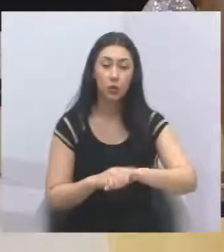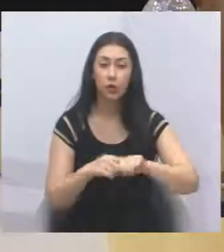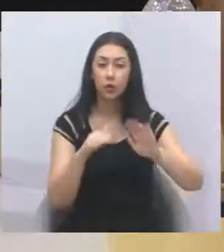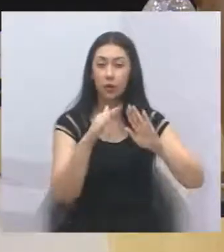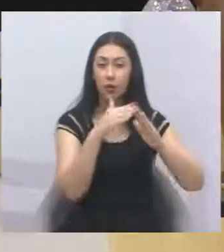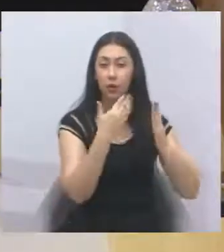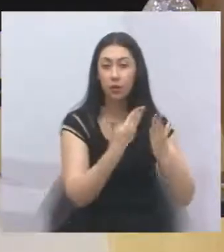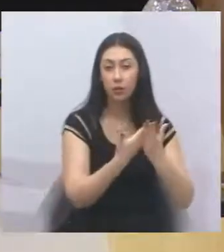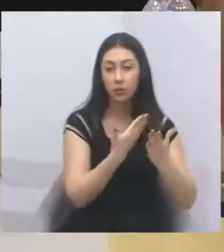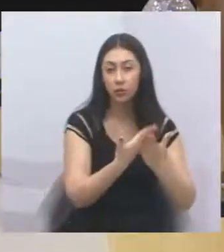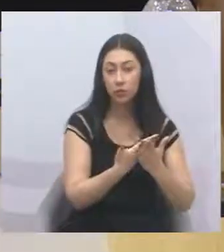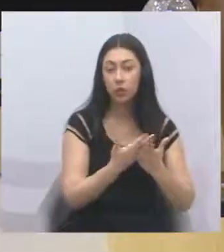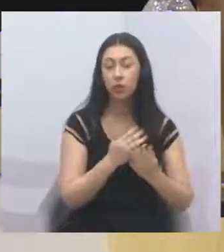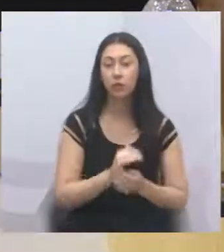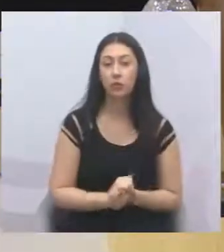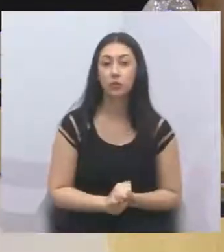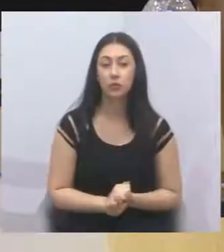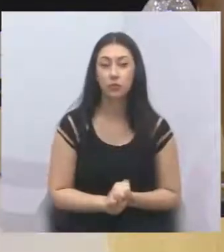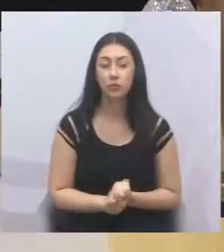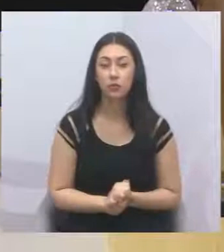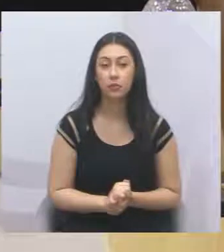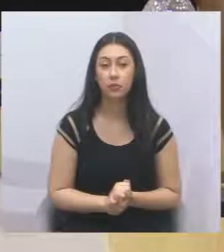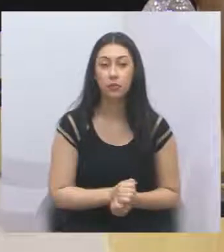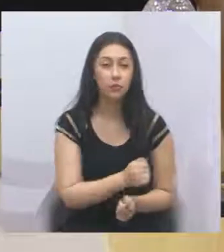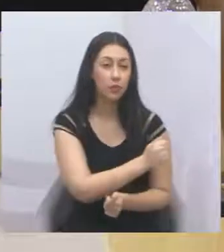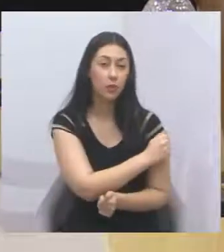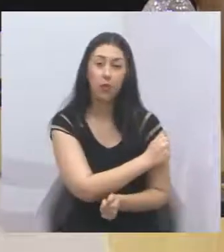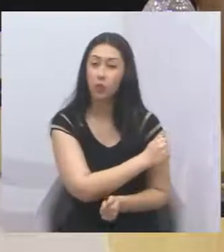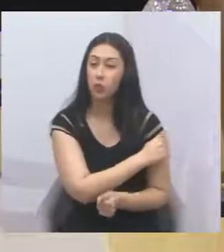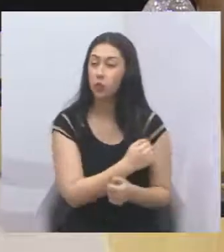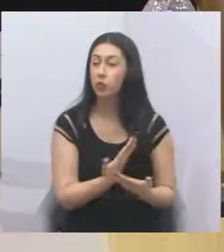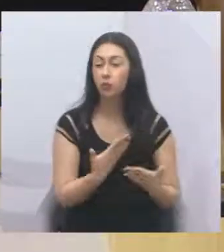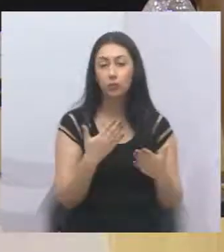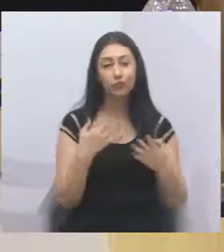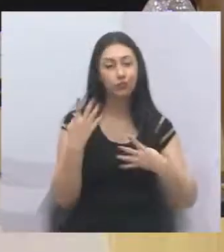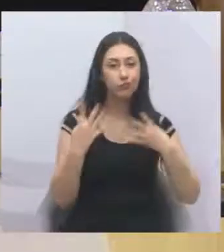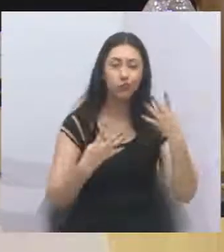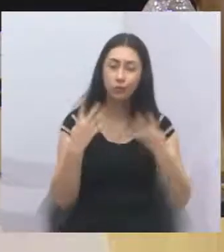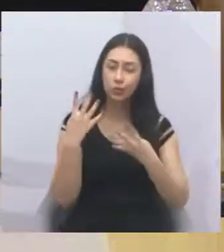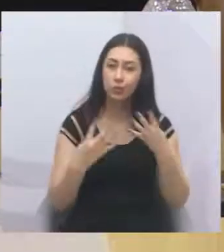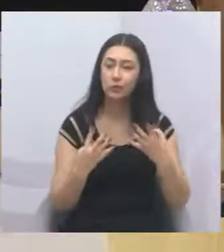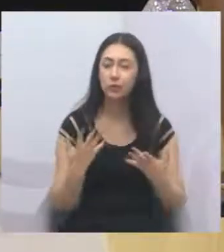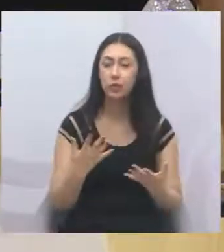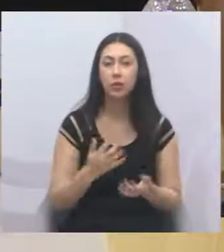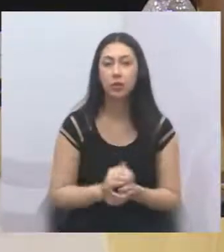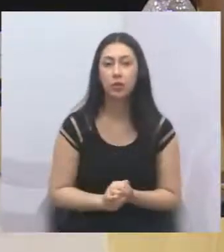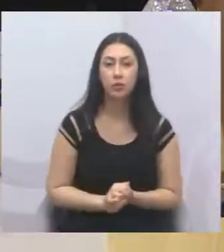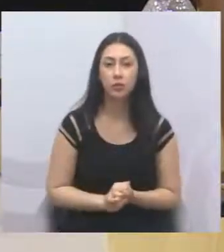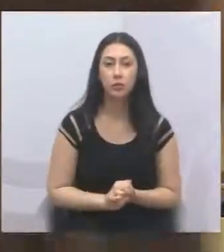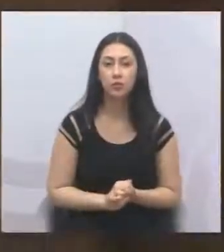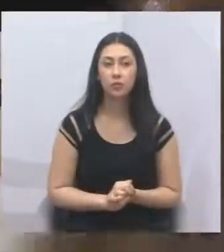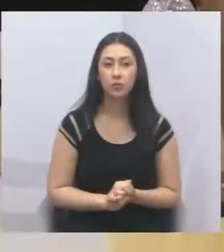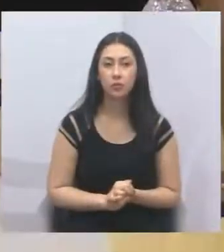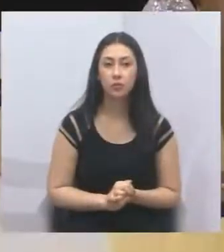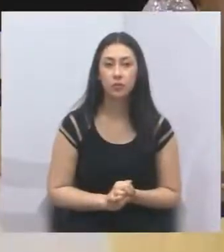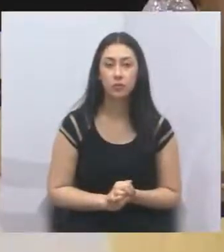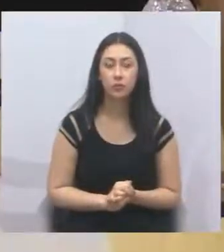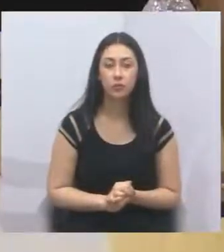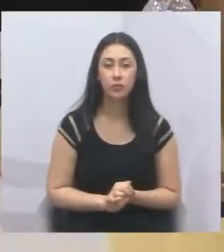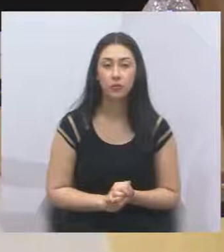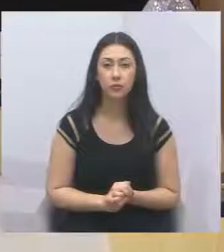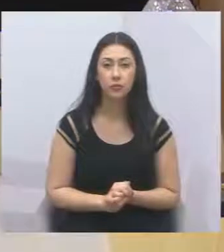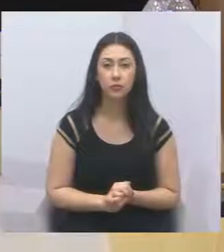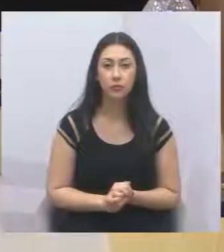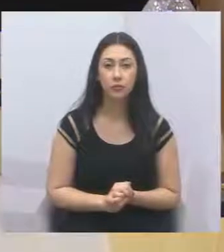escolas, causando transtornos aos estudantes, especialmente a Escola Olívia do Amaral Santos Canetieri e a Mauri Teixeira